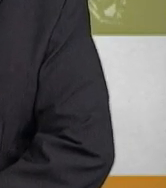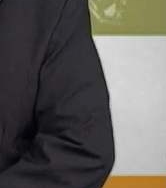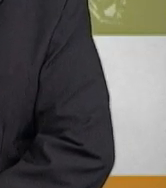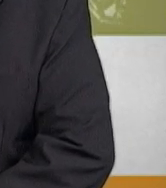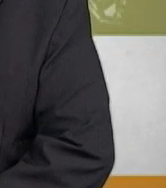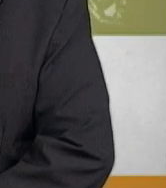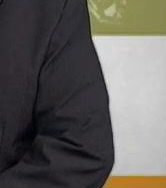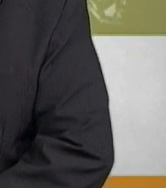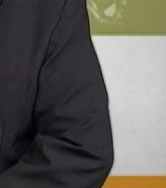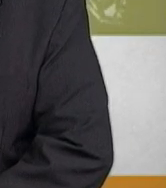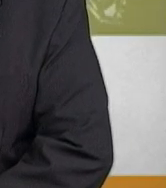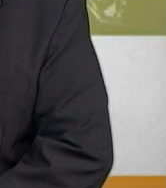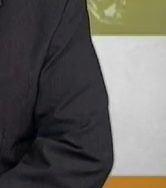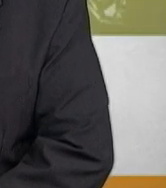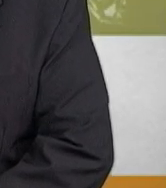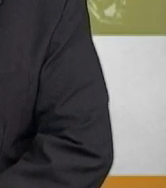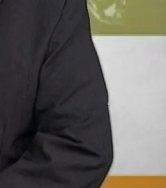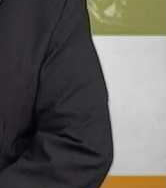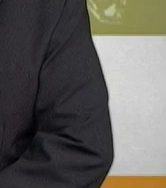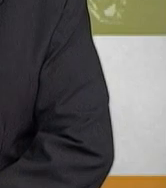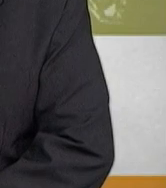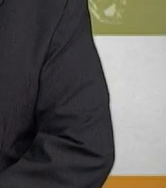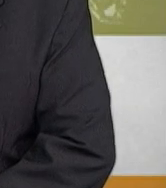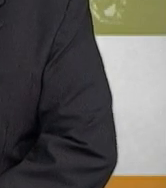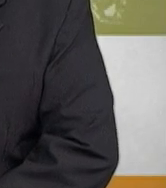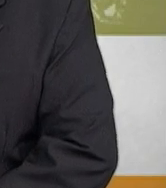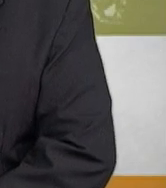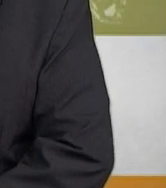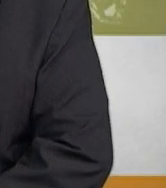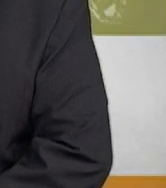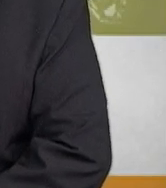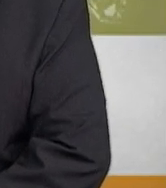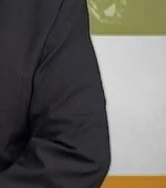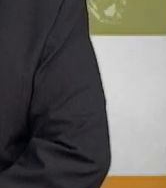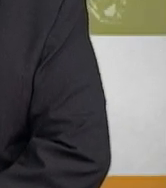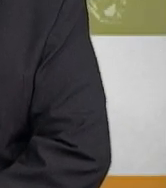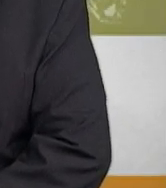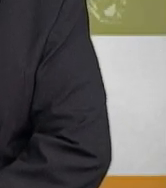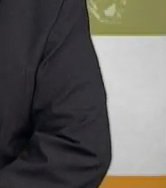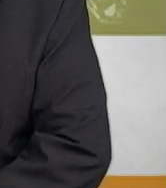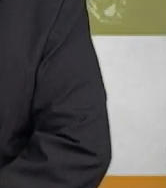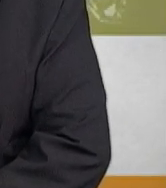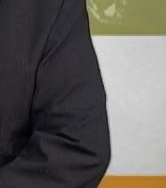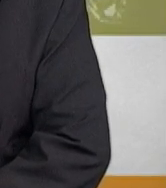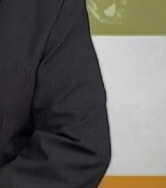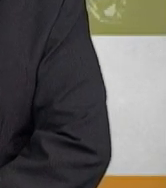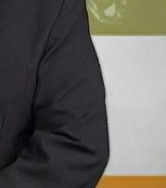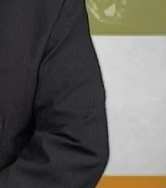e diretrizes brasileiras para a Conferência das Nações Unidas para o Desenvolvimento